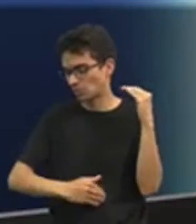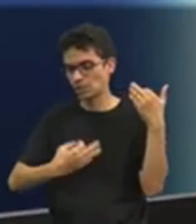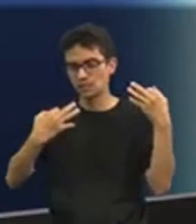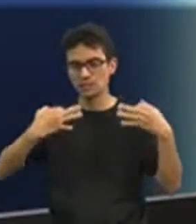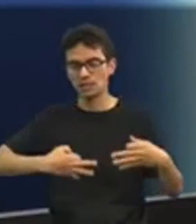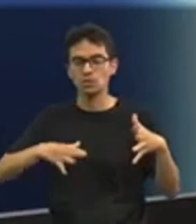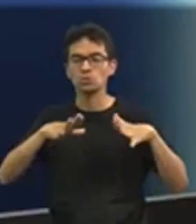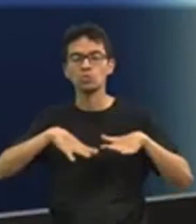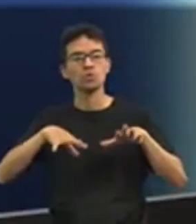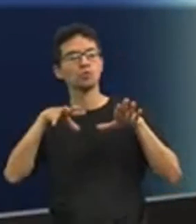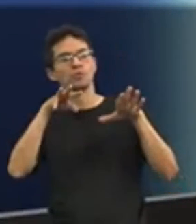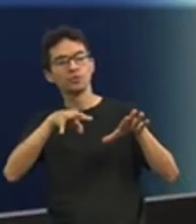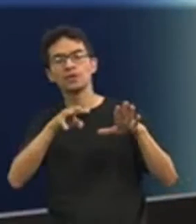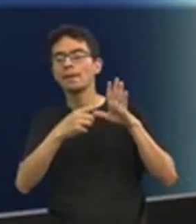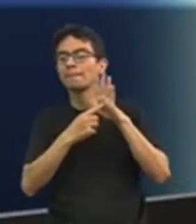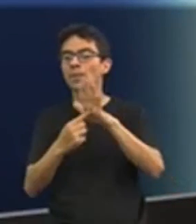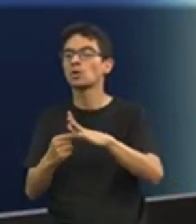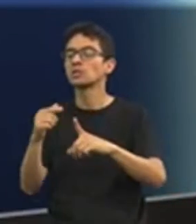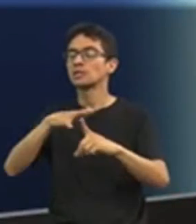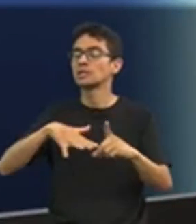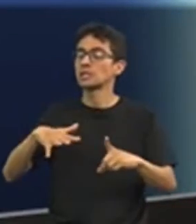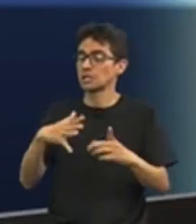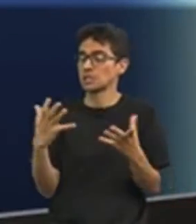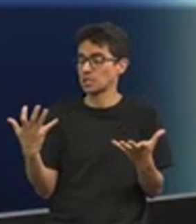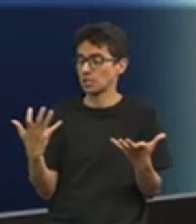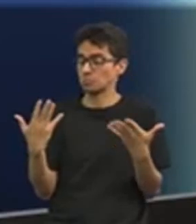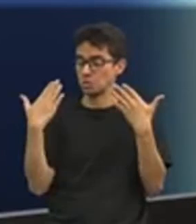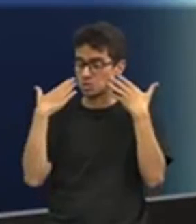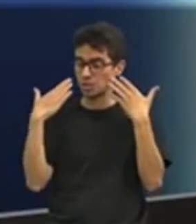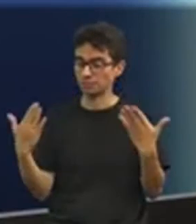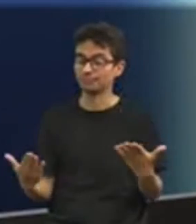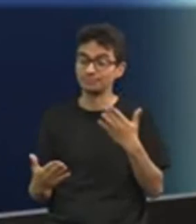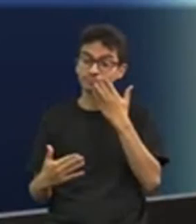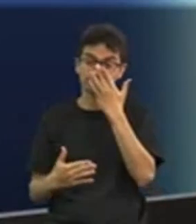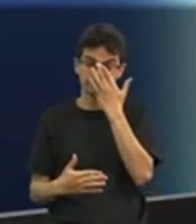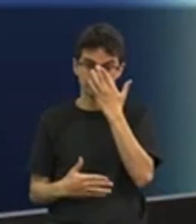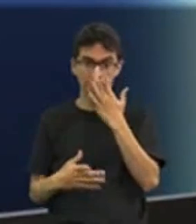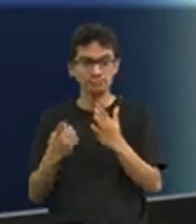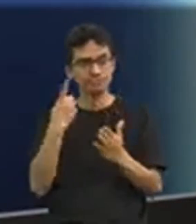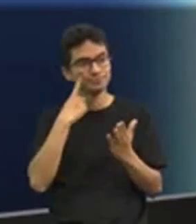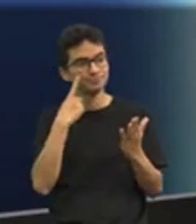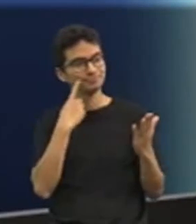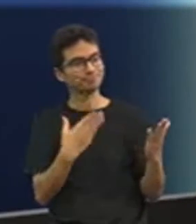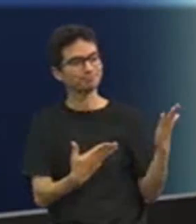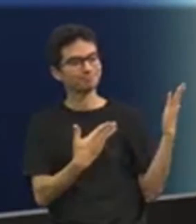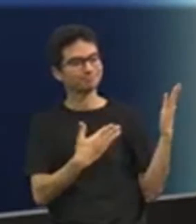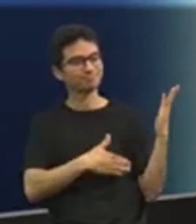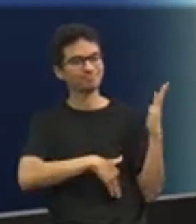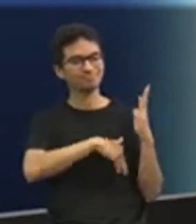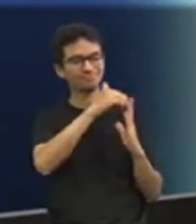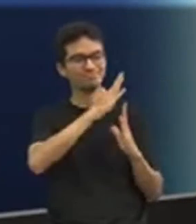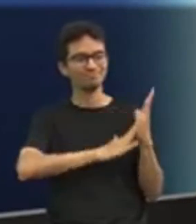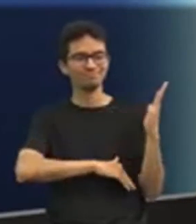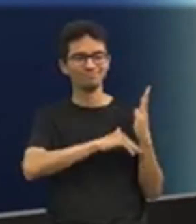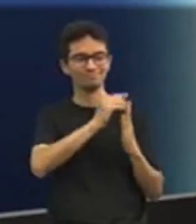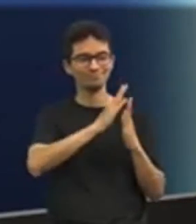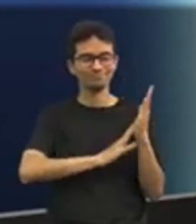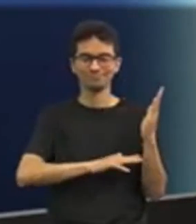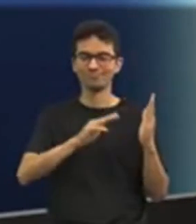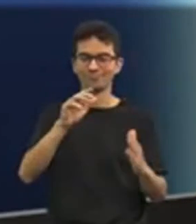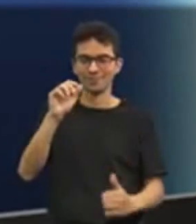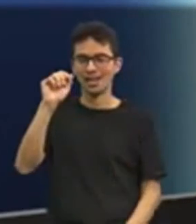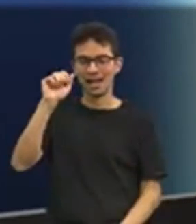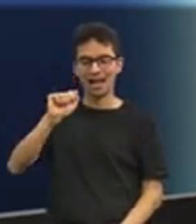com o que a sociedade apresenta também e aí a gente vai para pintura a tela a negra de